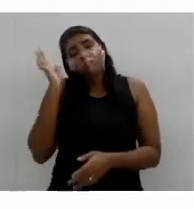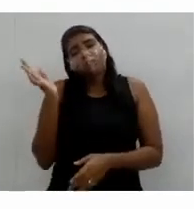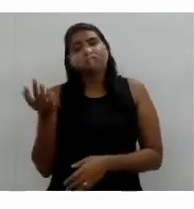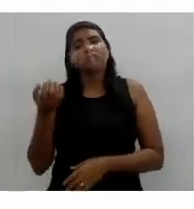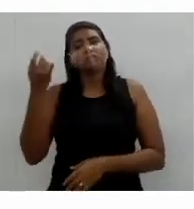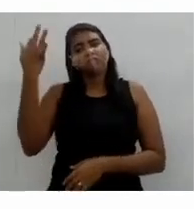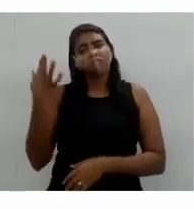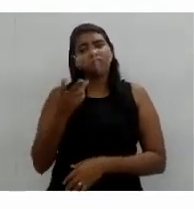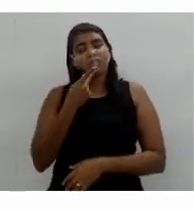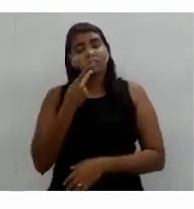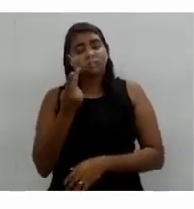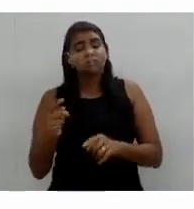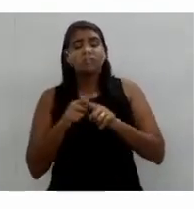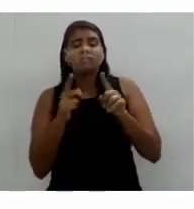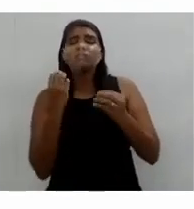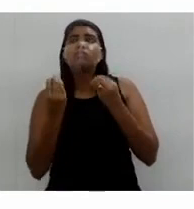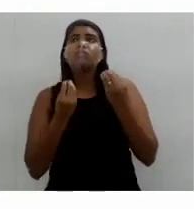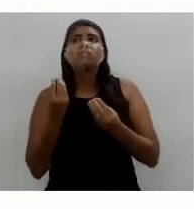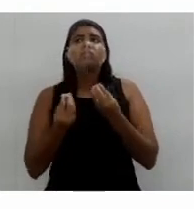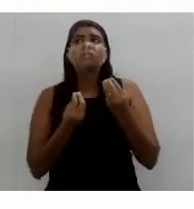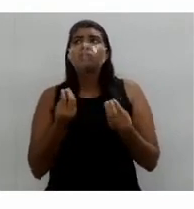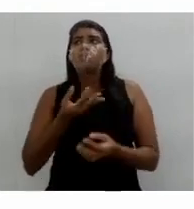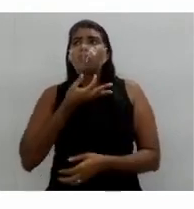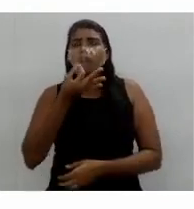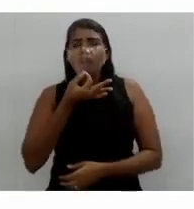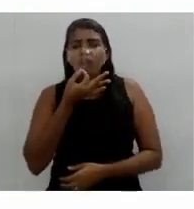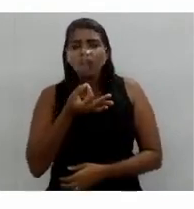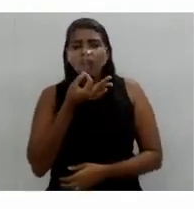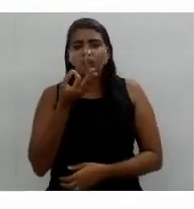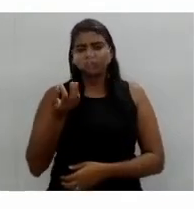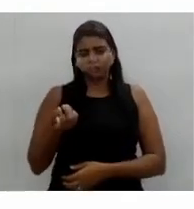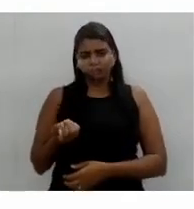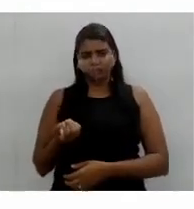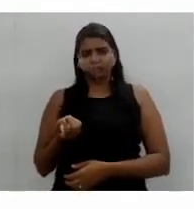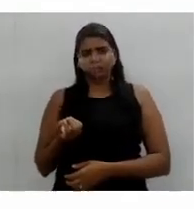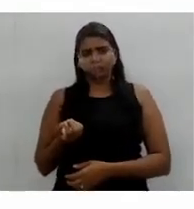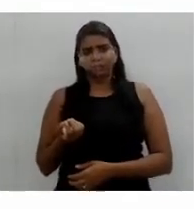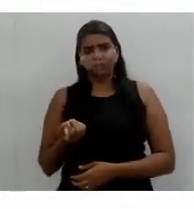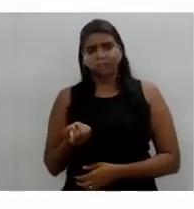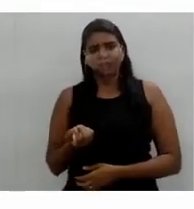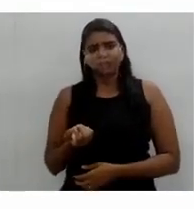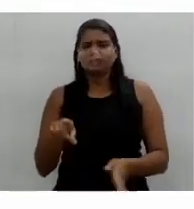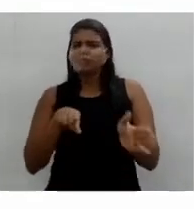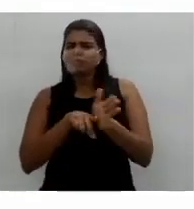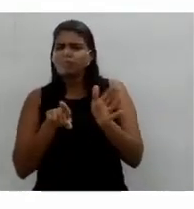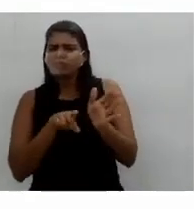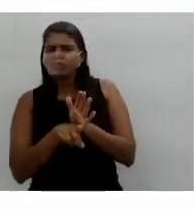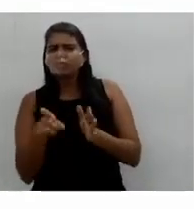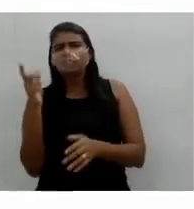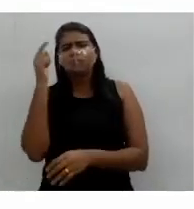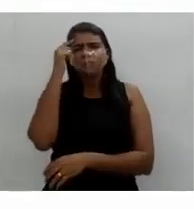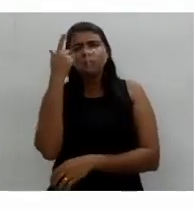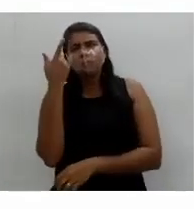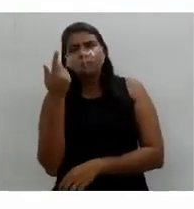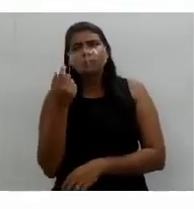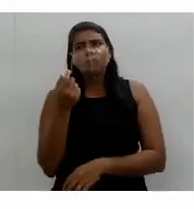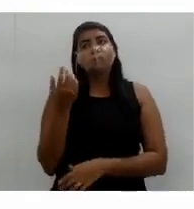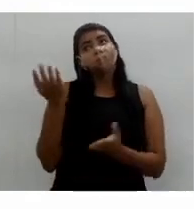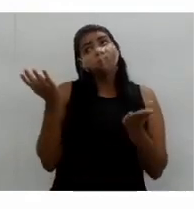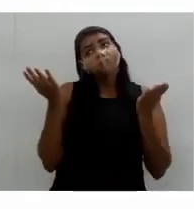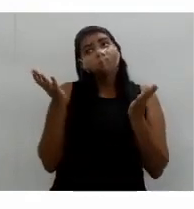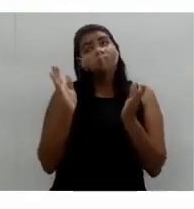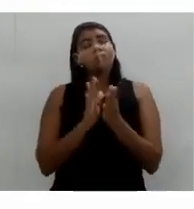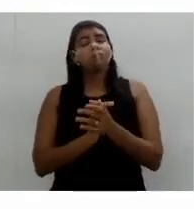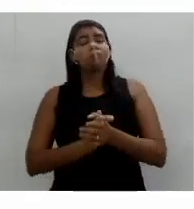aí, né? Mas como é que a gente pode argumentar em relação a esses questionamentos e essas dúvidas que são